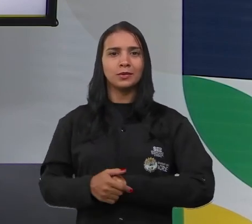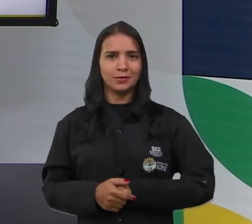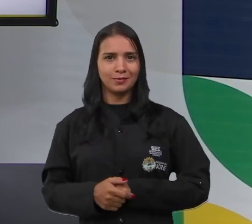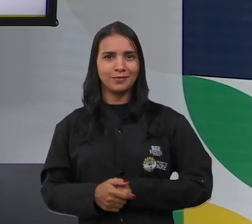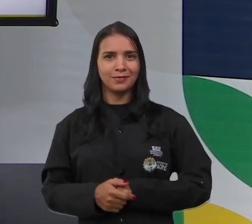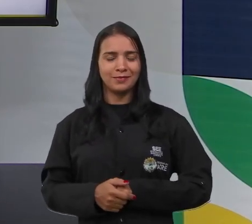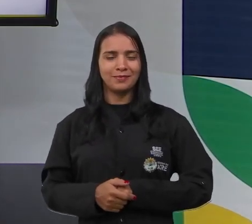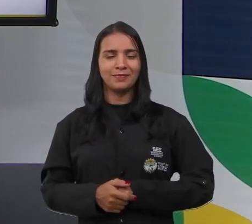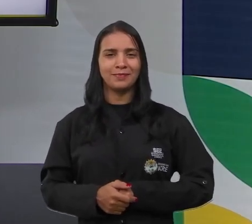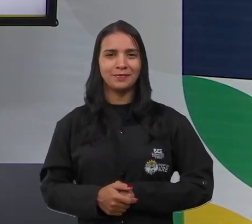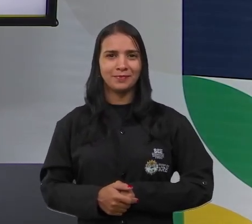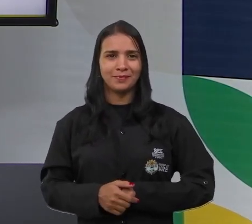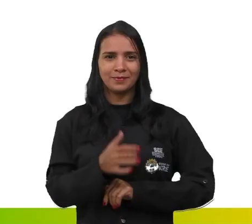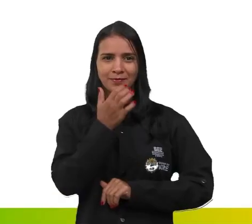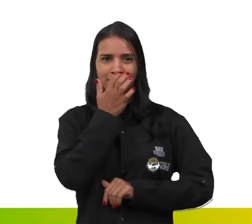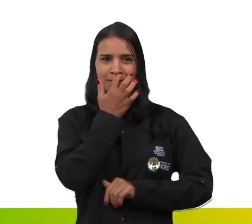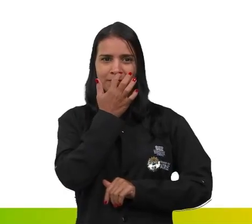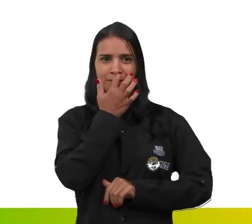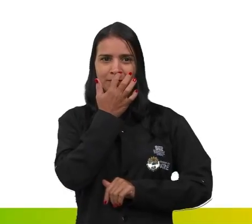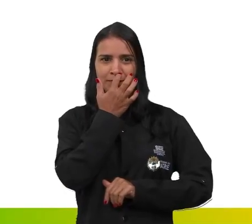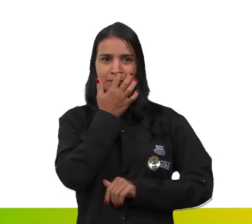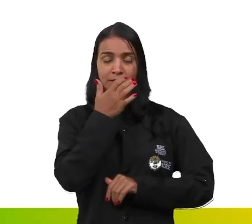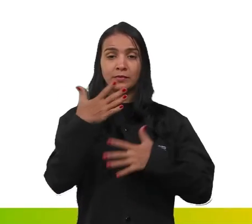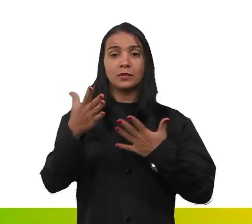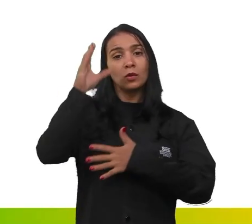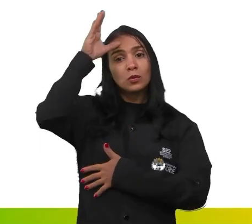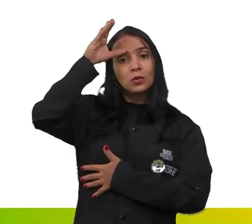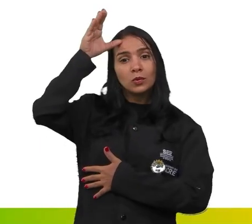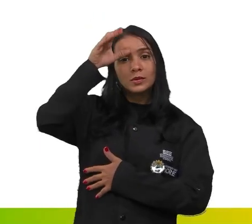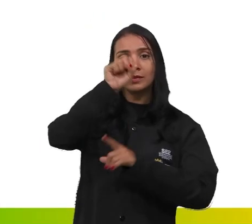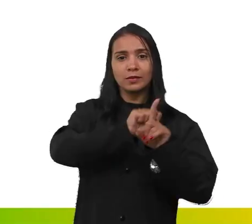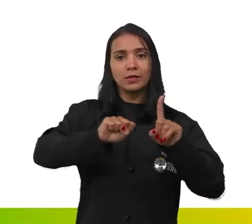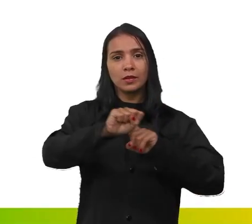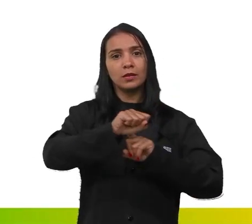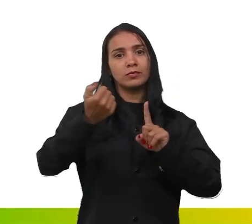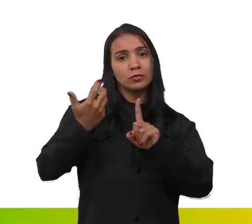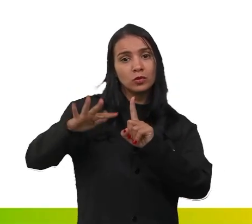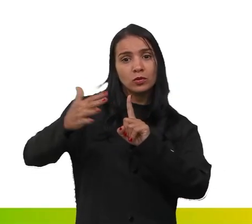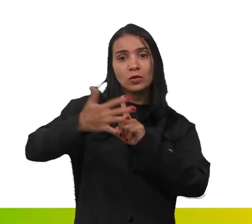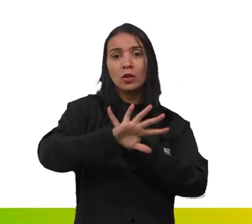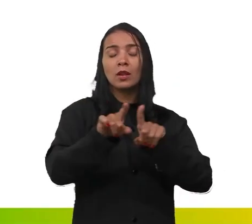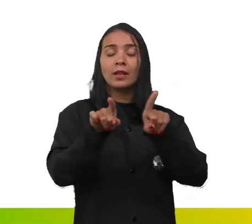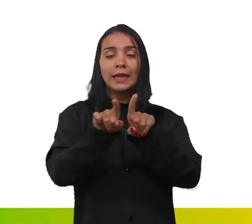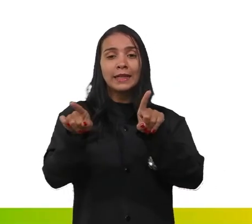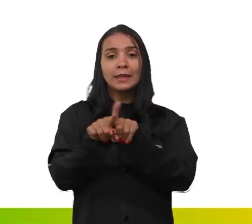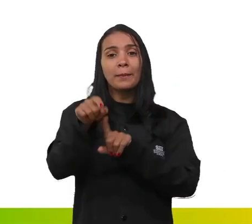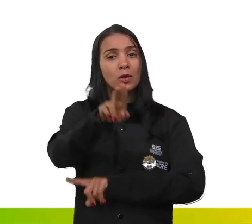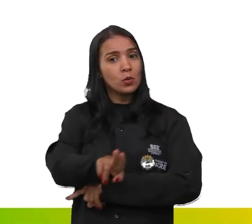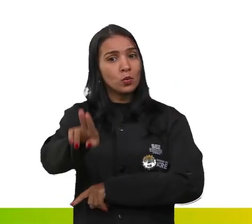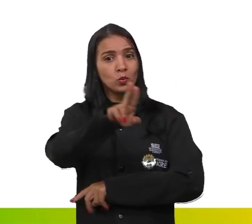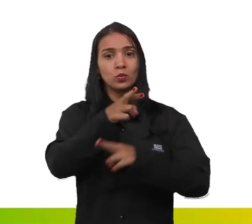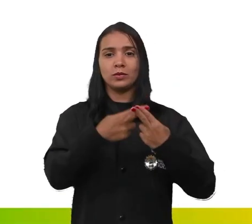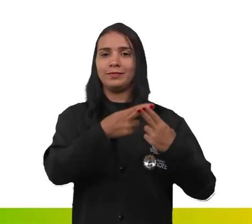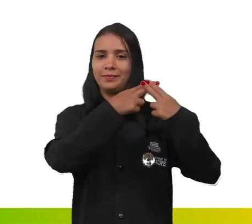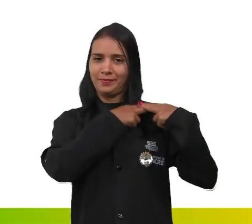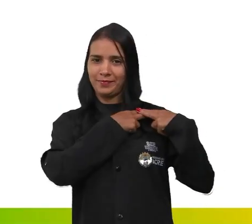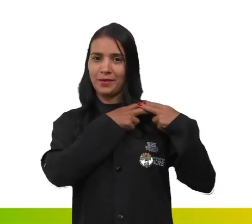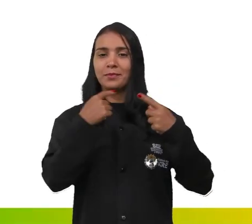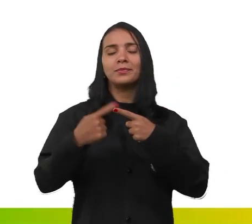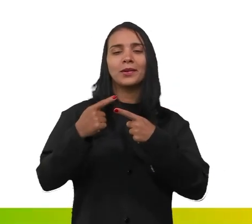práticas corporais. Aqui, ó, consciência socioambiental e consumo responsável. Além do aspecto